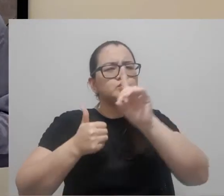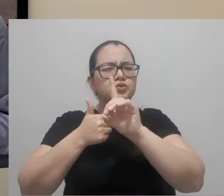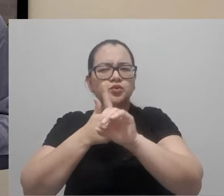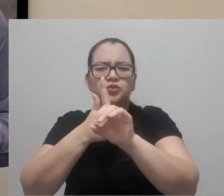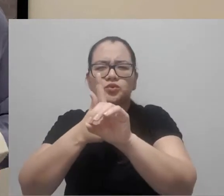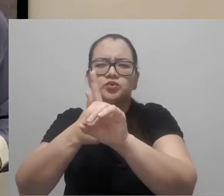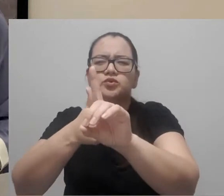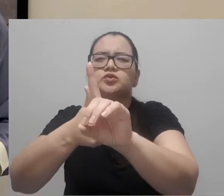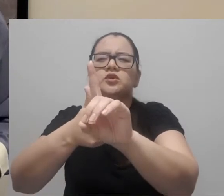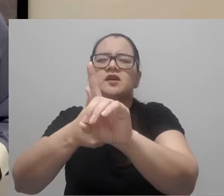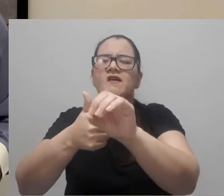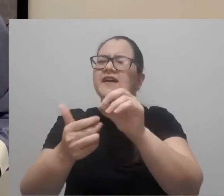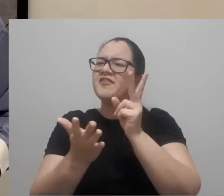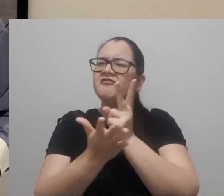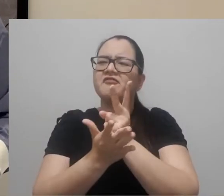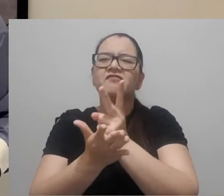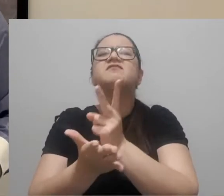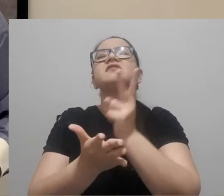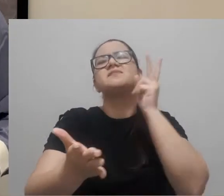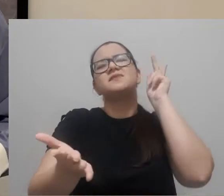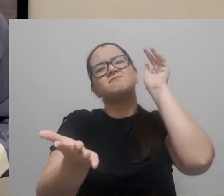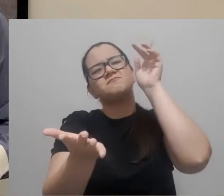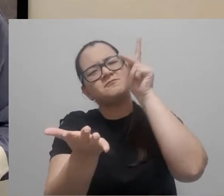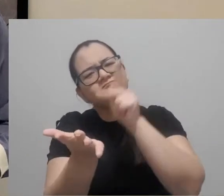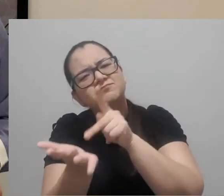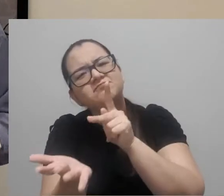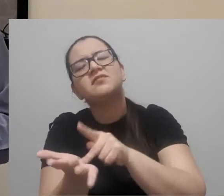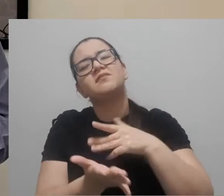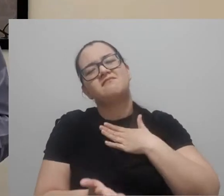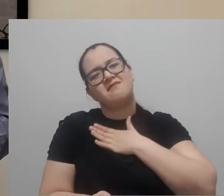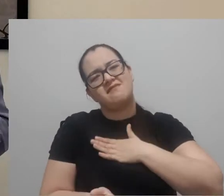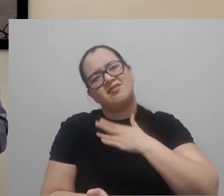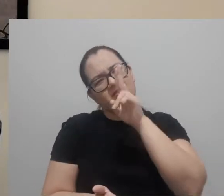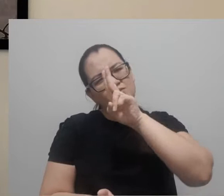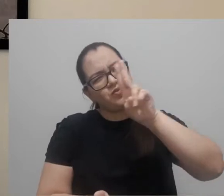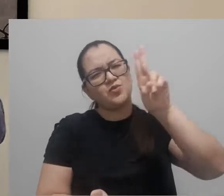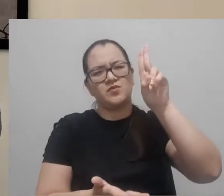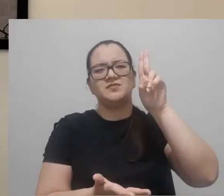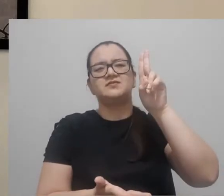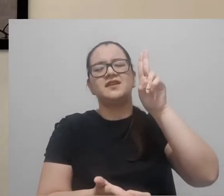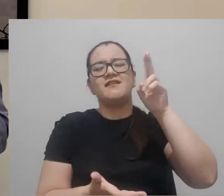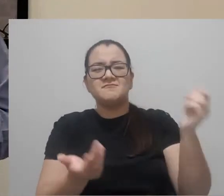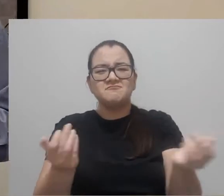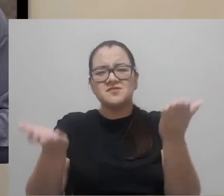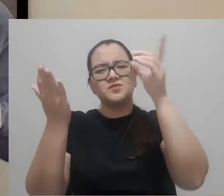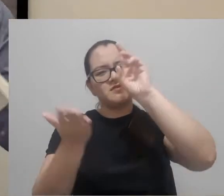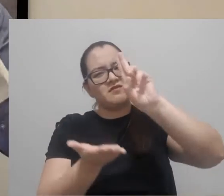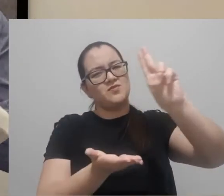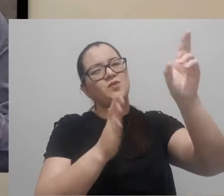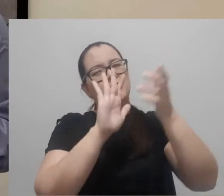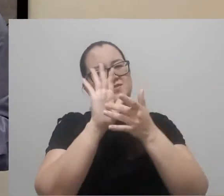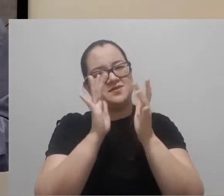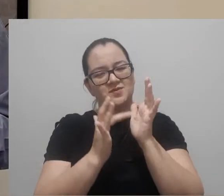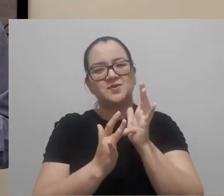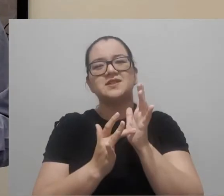que verdadeiramente estamos cada vez mais agradando e exaltando o nome do Senhor. Eu oro por cada família, Senhor, cada